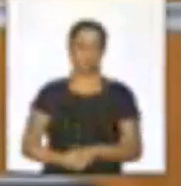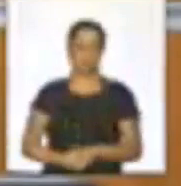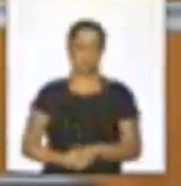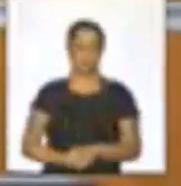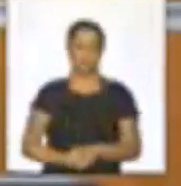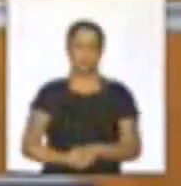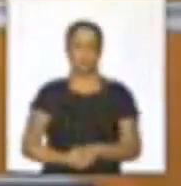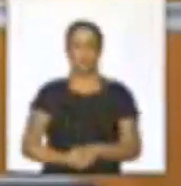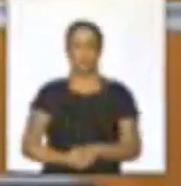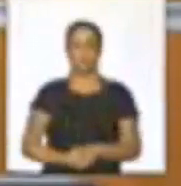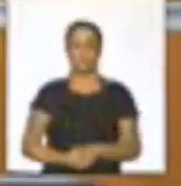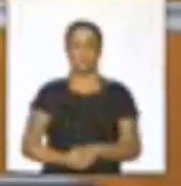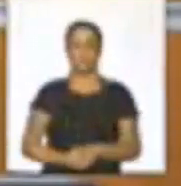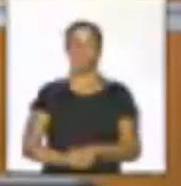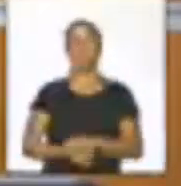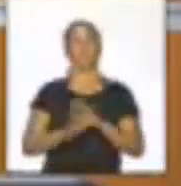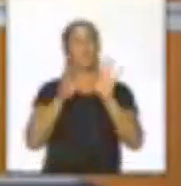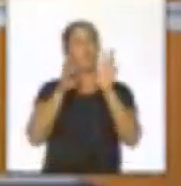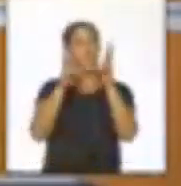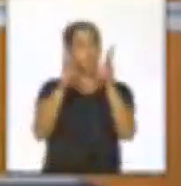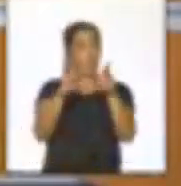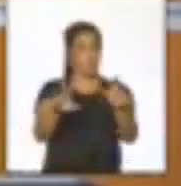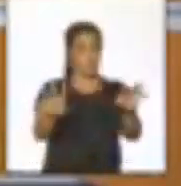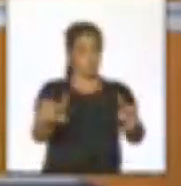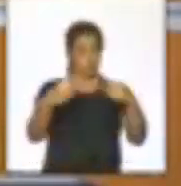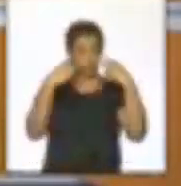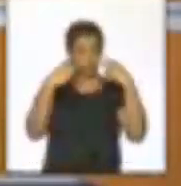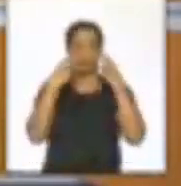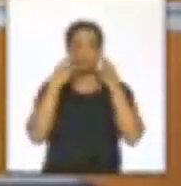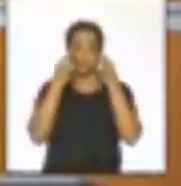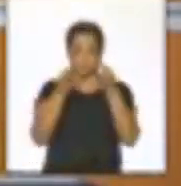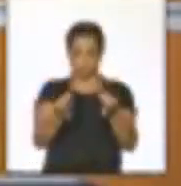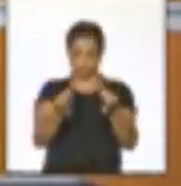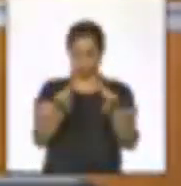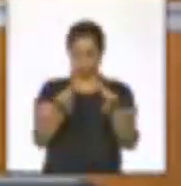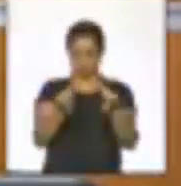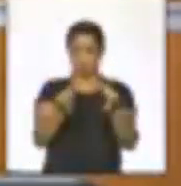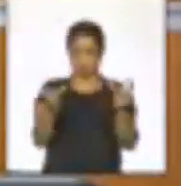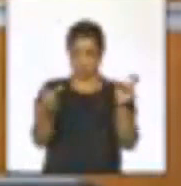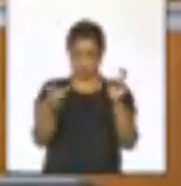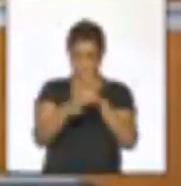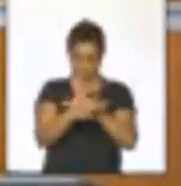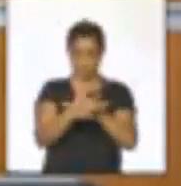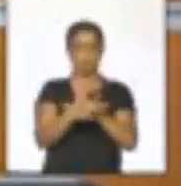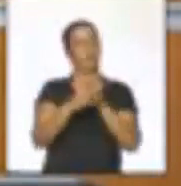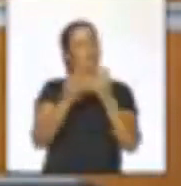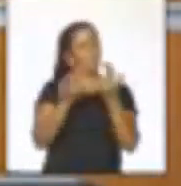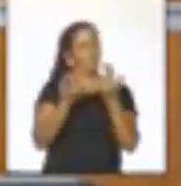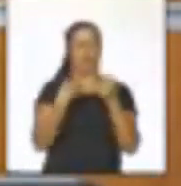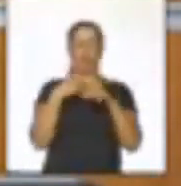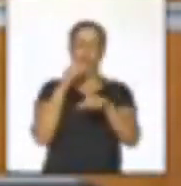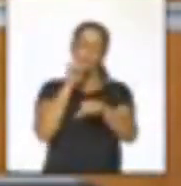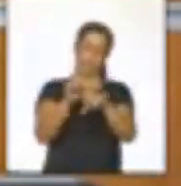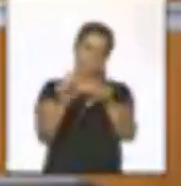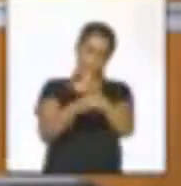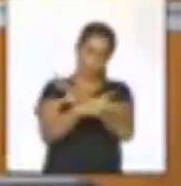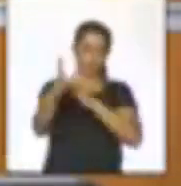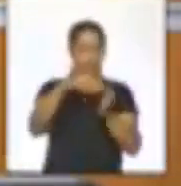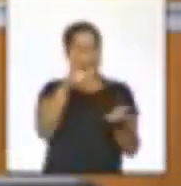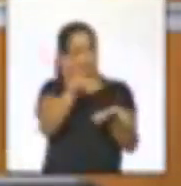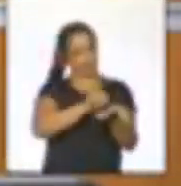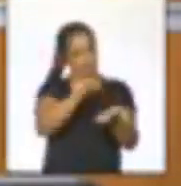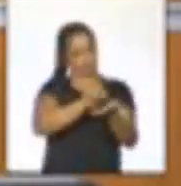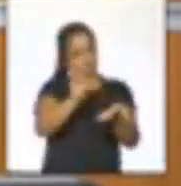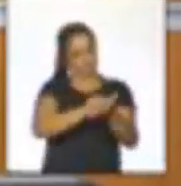Então, mesmo esquema, você vai prestar atenção na resolução, em seguida eu dou uma pausa e você copia. Combinado?